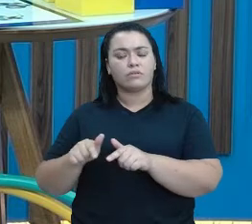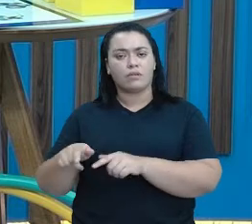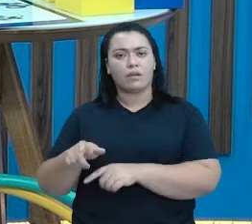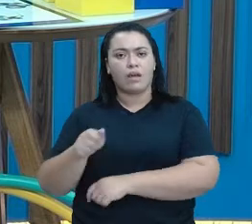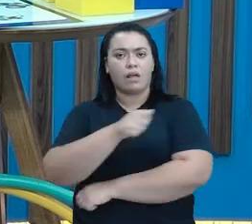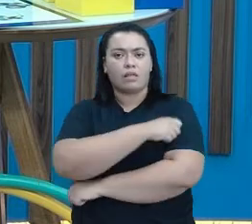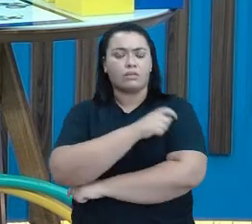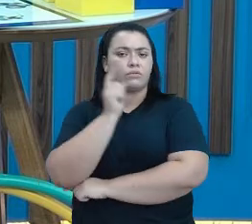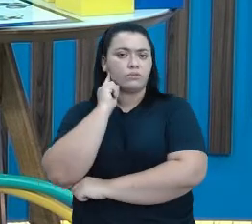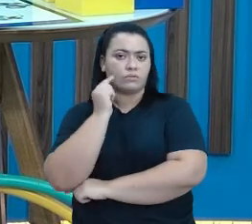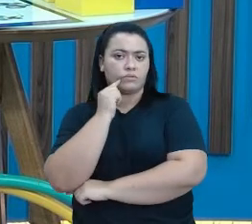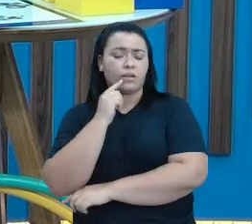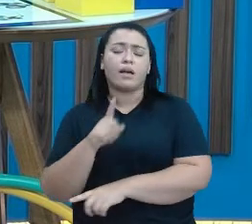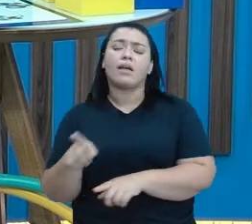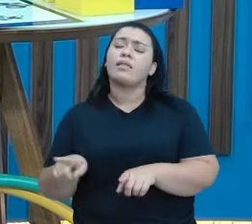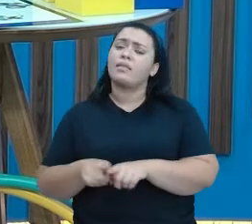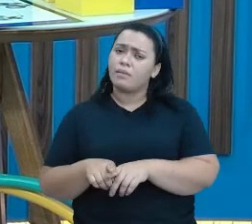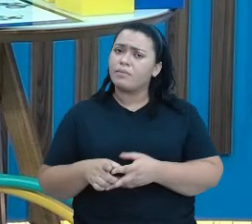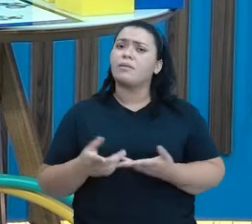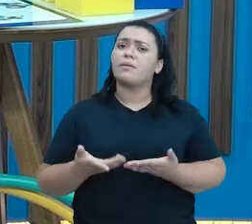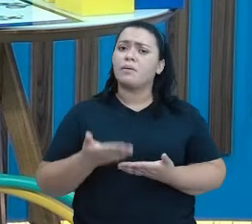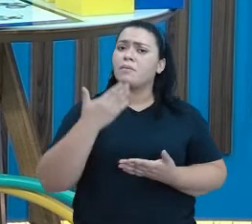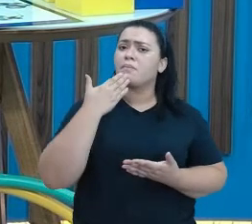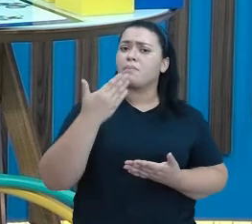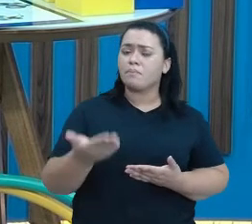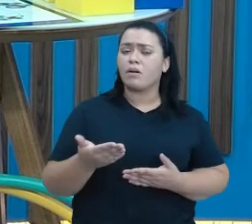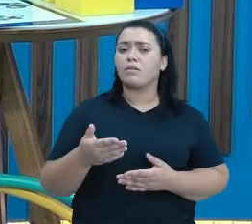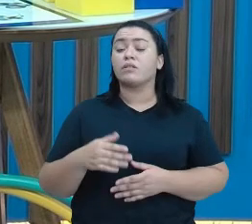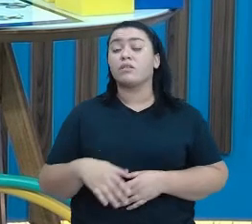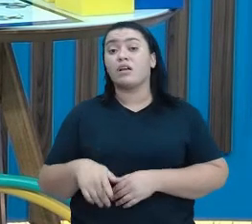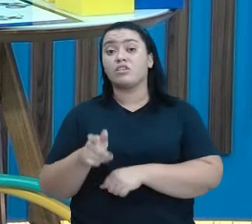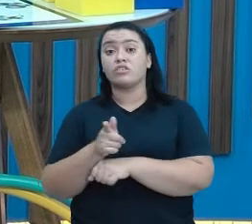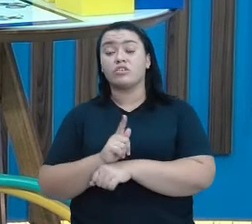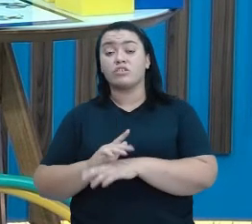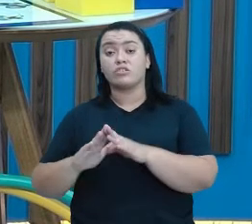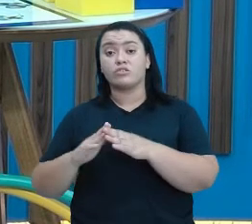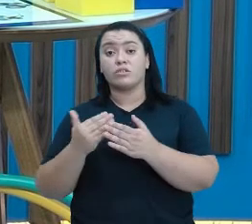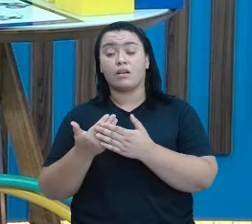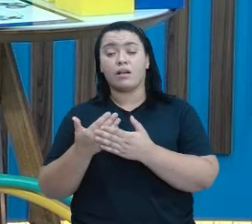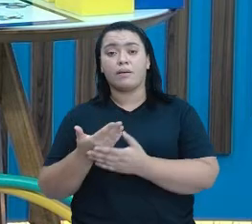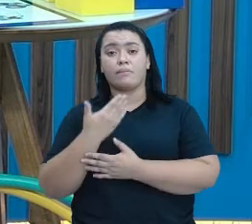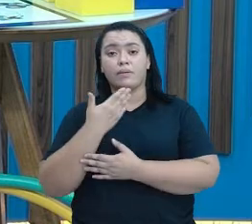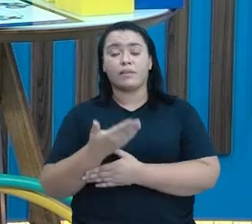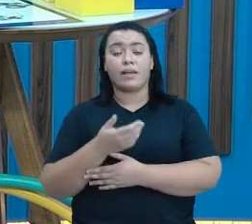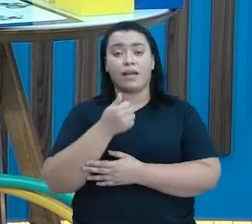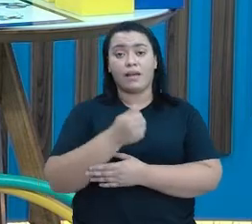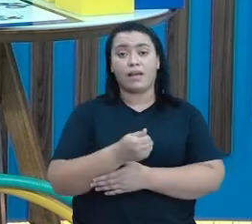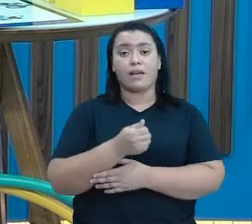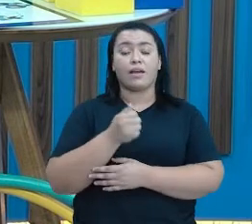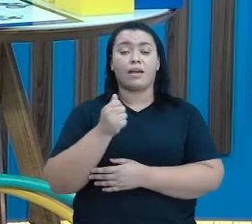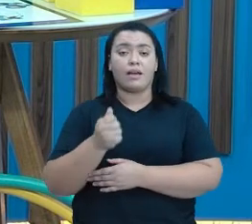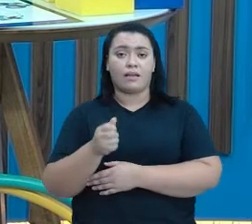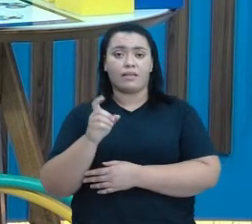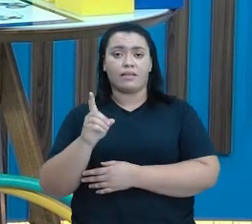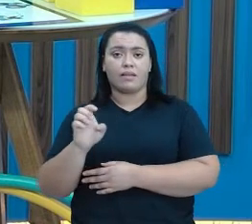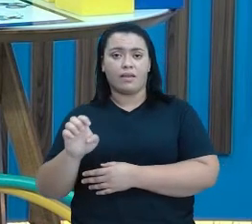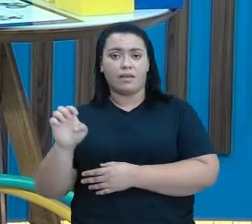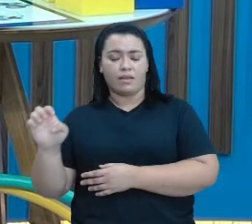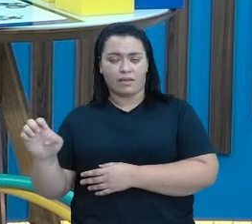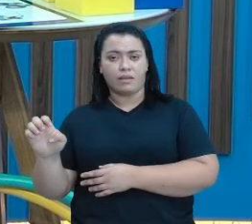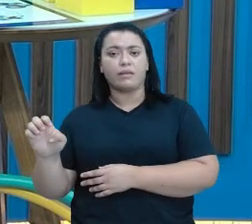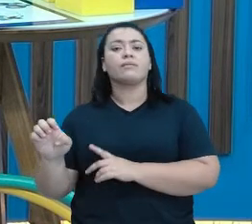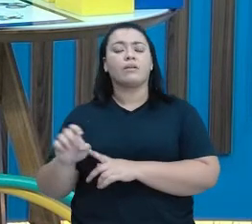também pode solicitar a gestão escolar, um AADEE. Aqui em Recife nós chamamos de